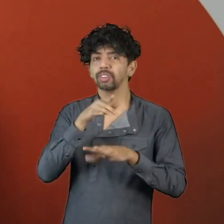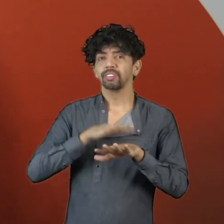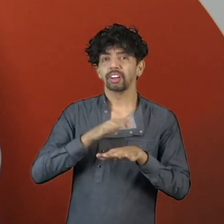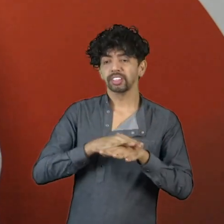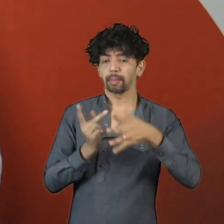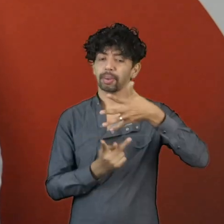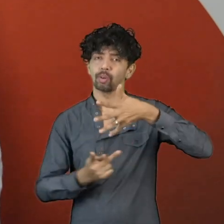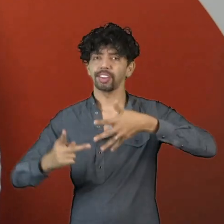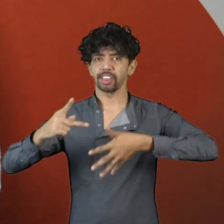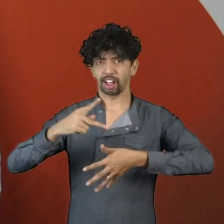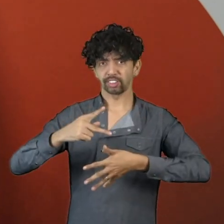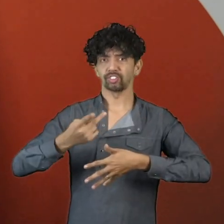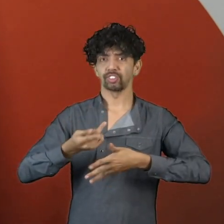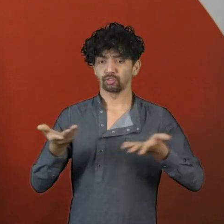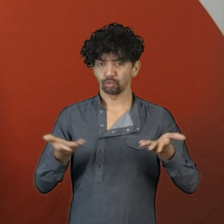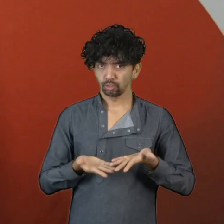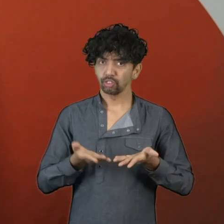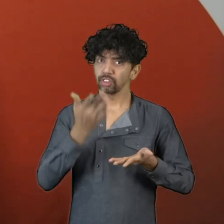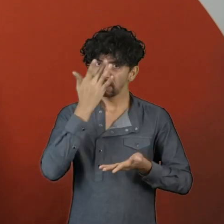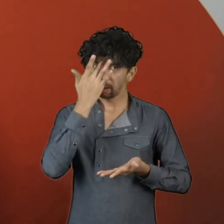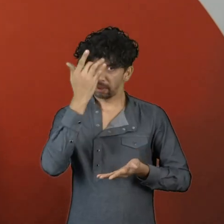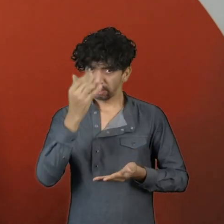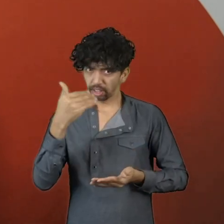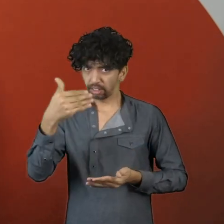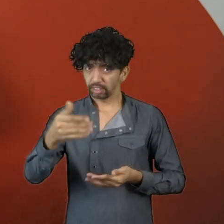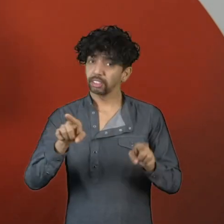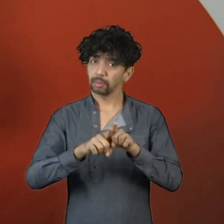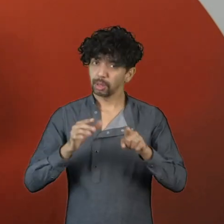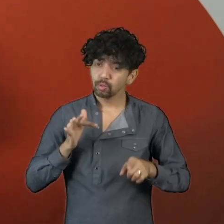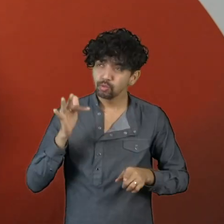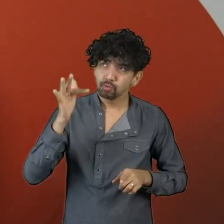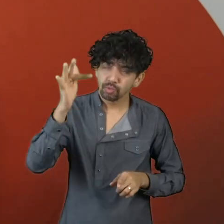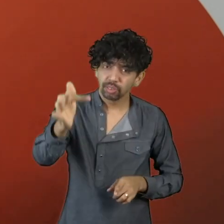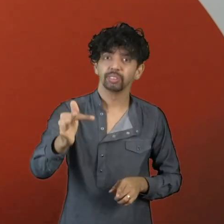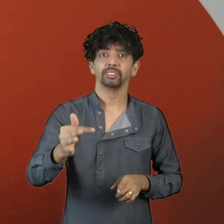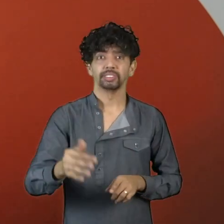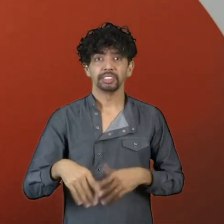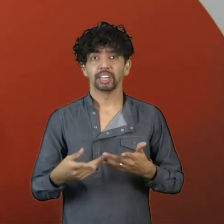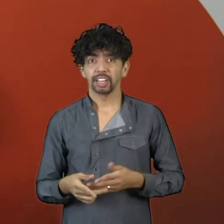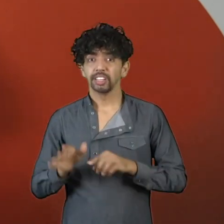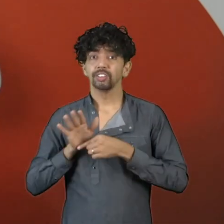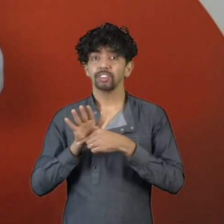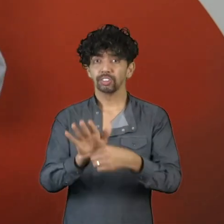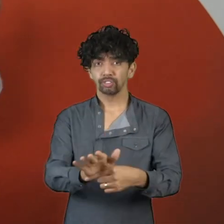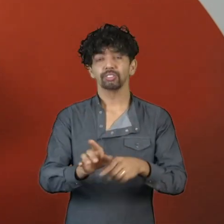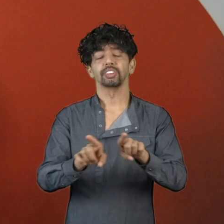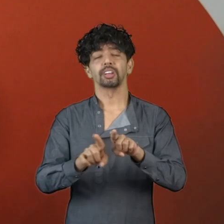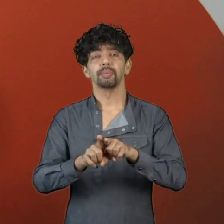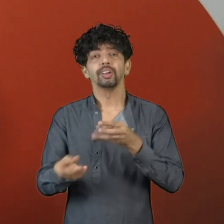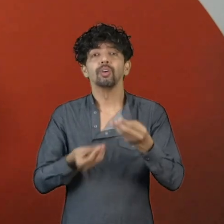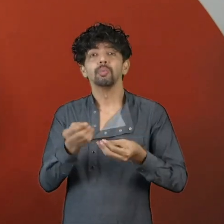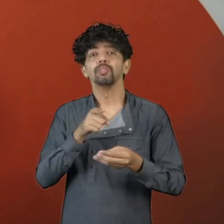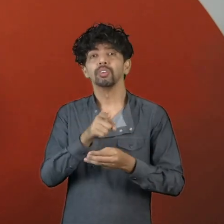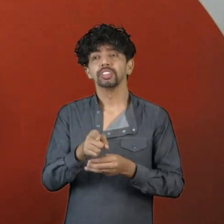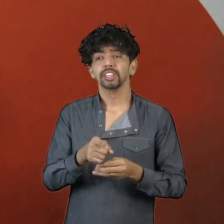suas prioridades de hoje, do amanhã e depois. E ainda traz um orçamento que não deixa você, em momento